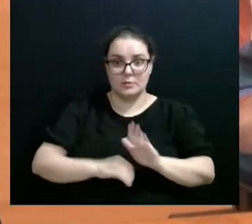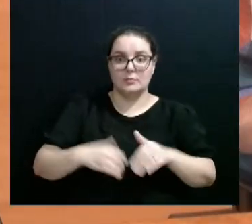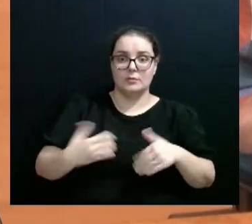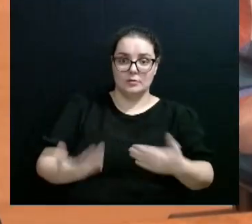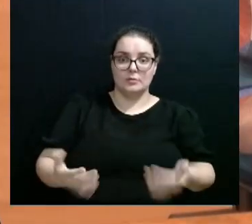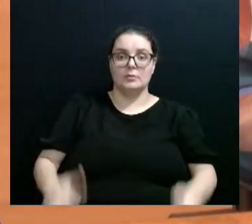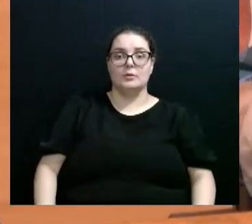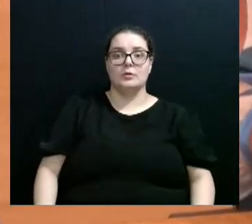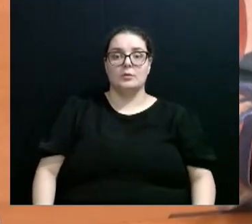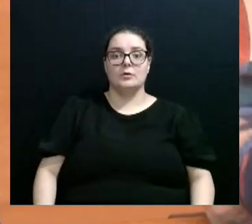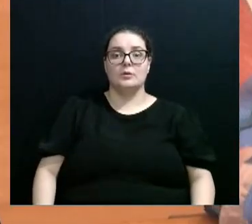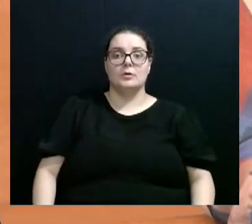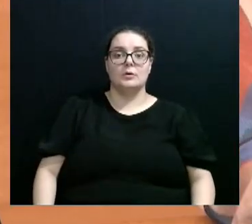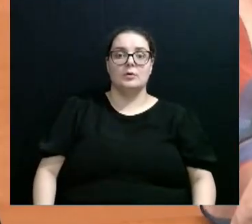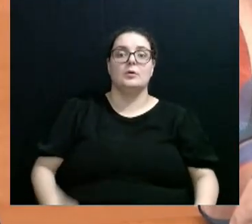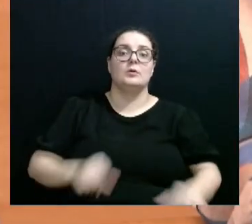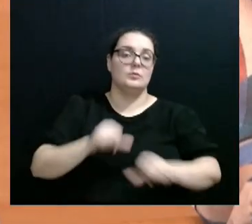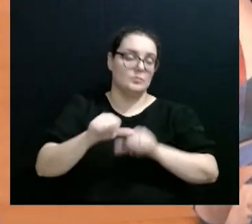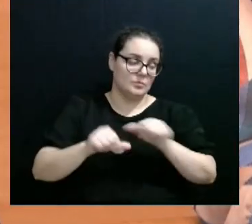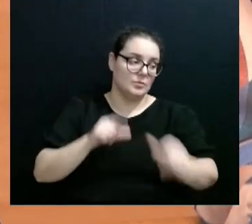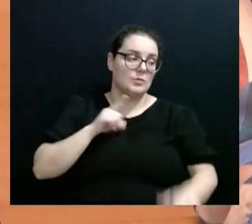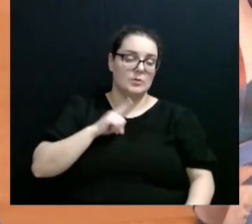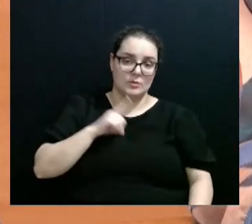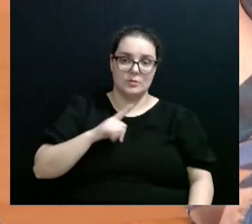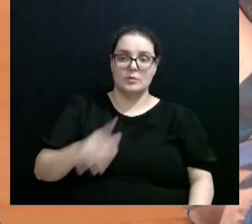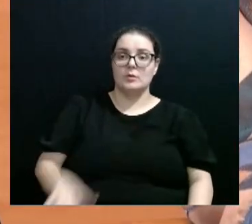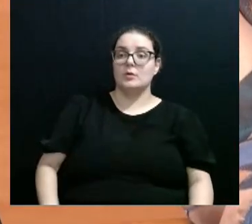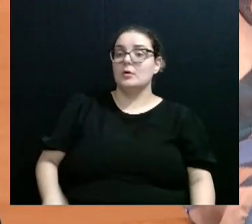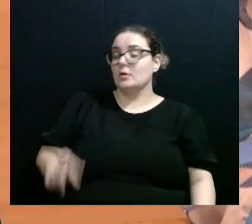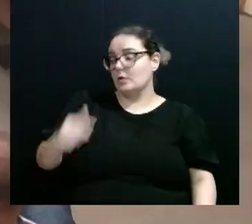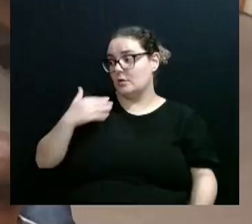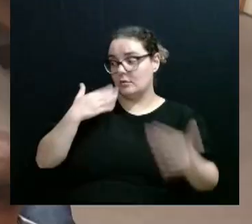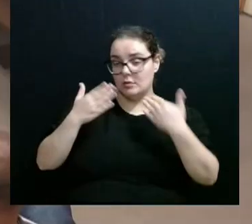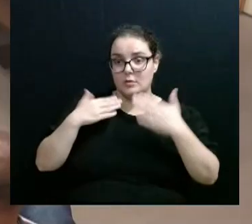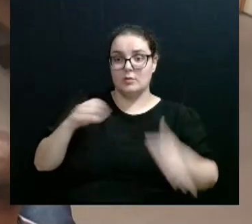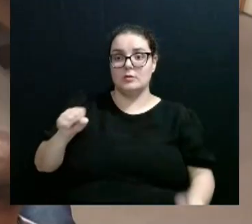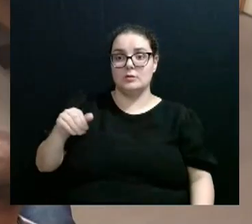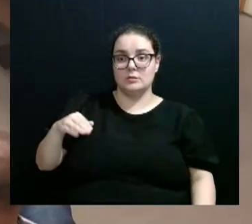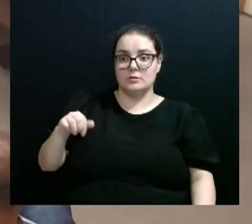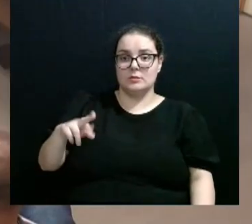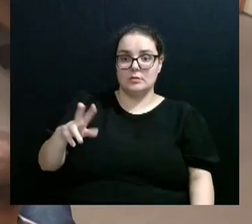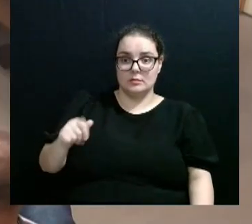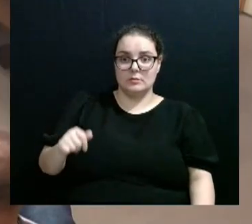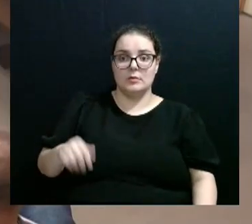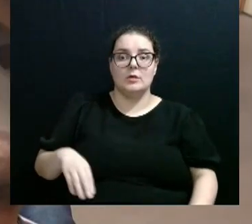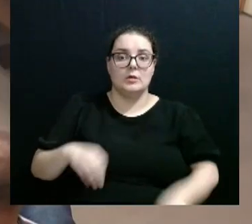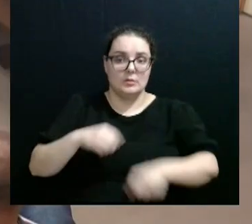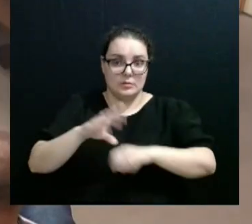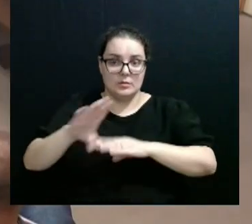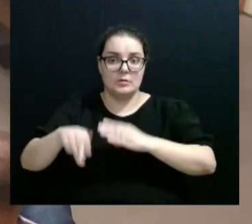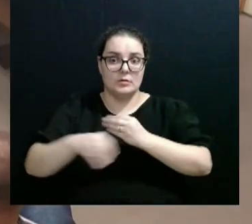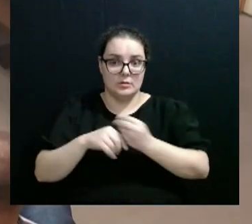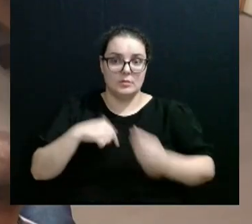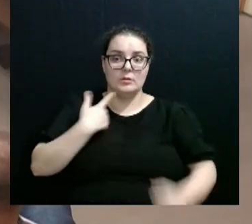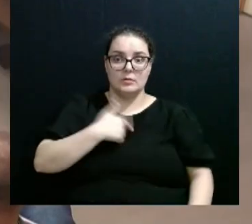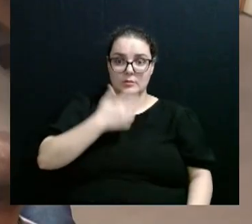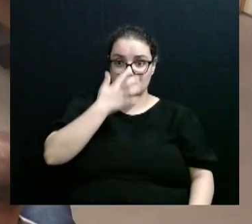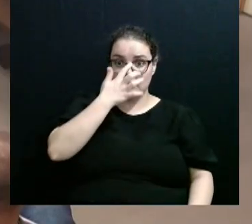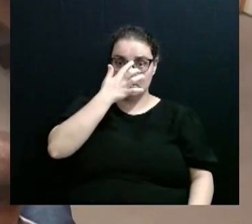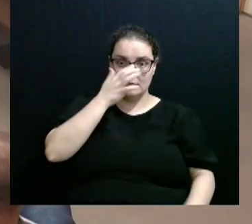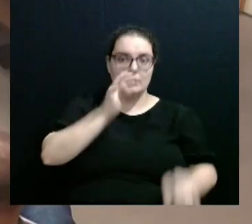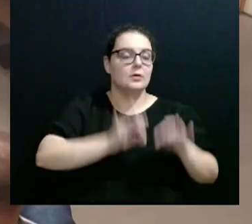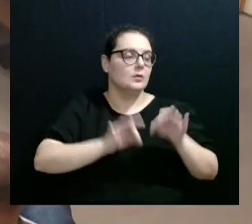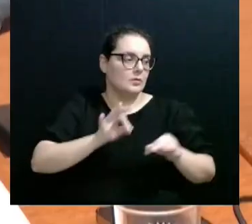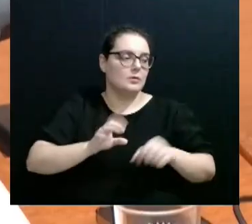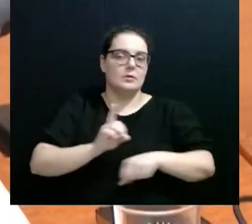que teve de acordo com o decreto. Eu conversei com a Samira, eu vou encaminhar as nossas emendas, que está no jurídico, para a doutora dar uma